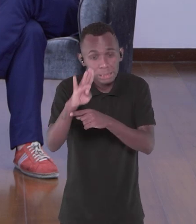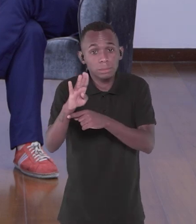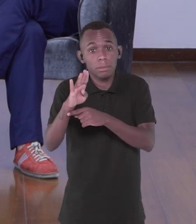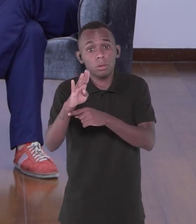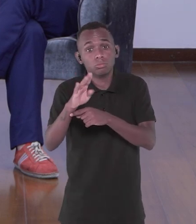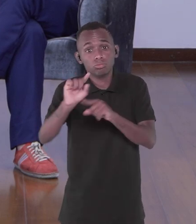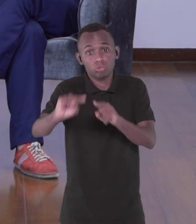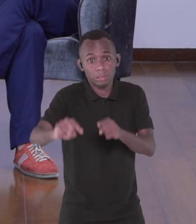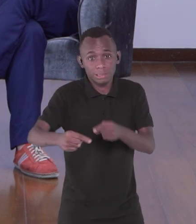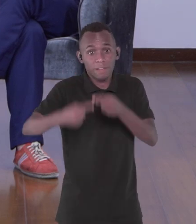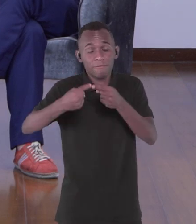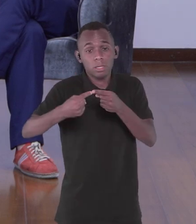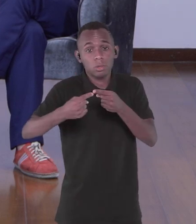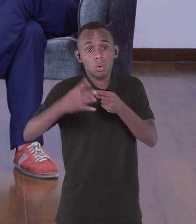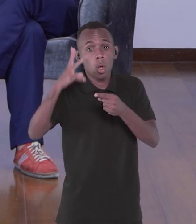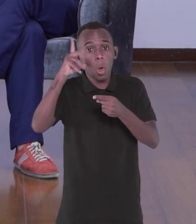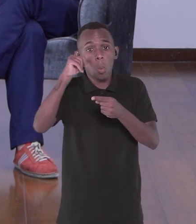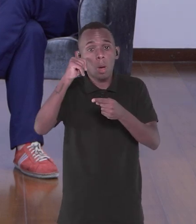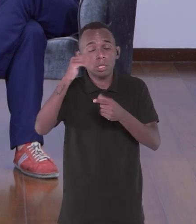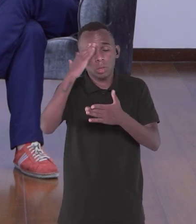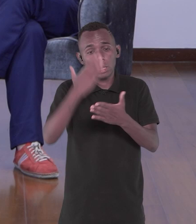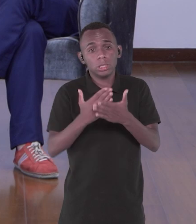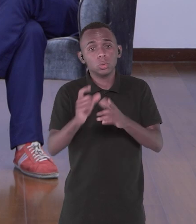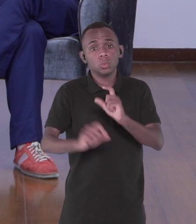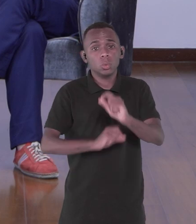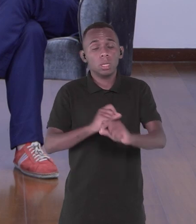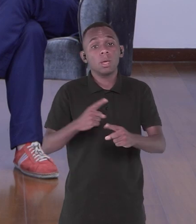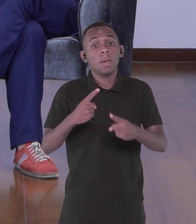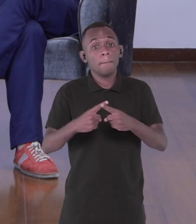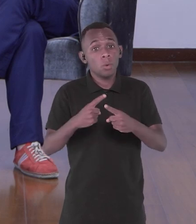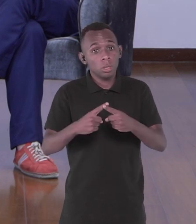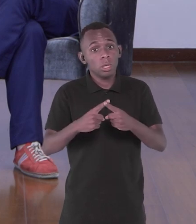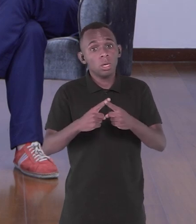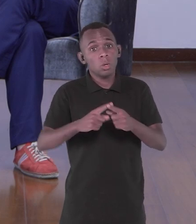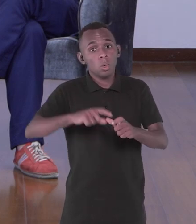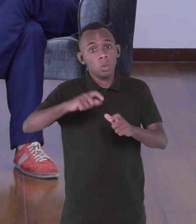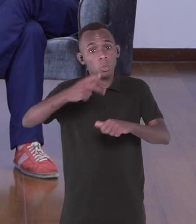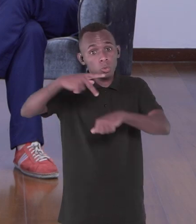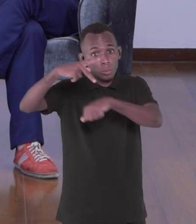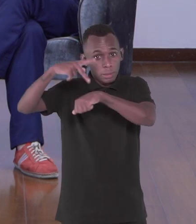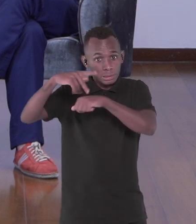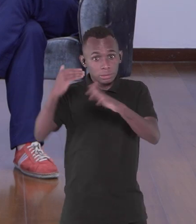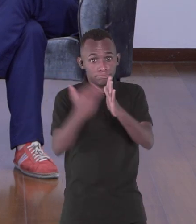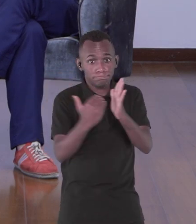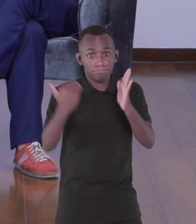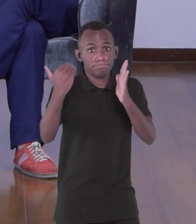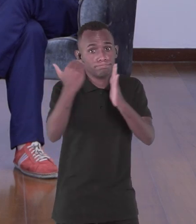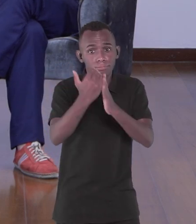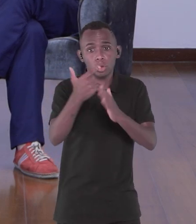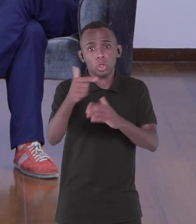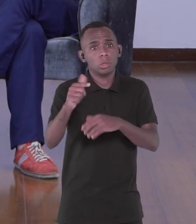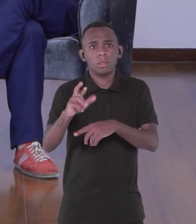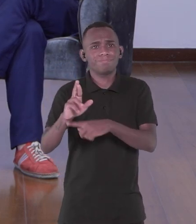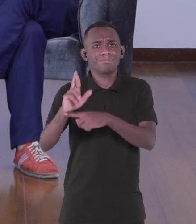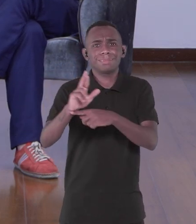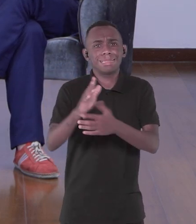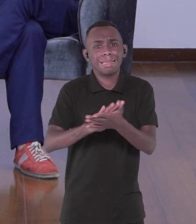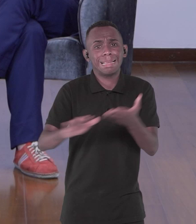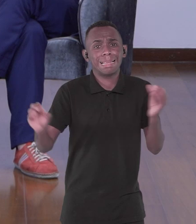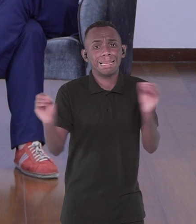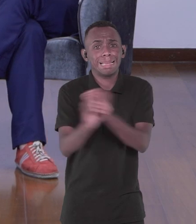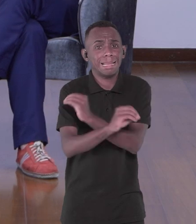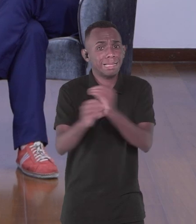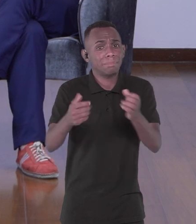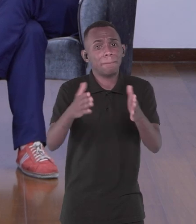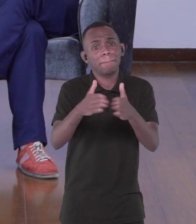O grande desafio, eu acho, é porque as potências ocidentais não têm credibilidade nenhuma hoje